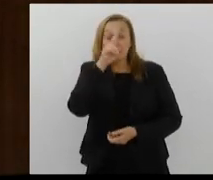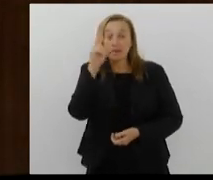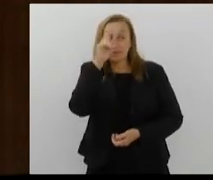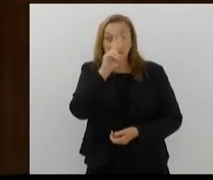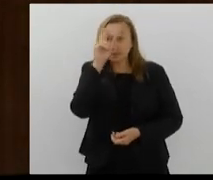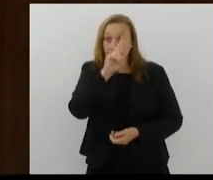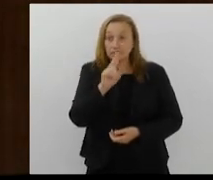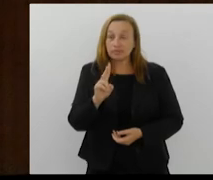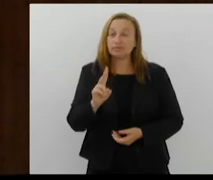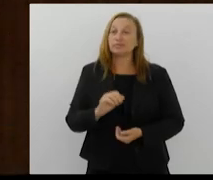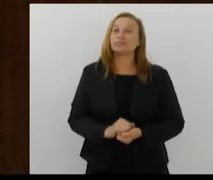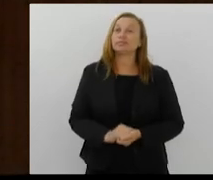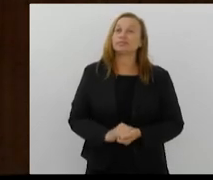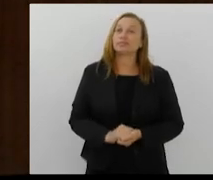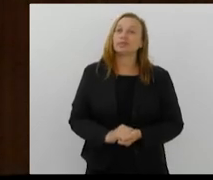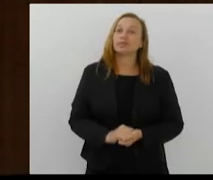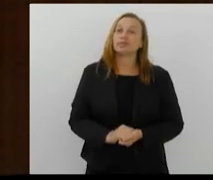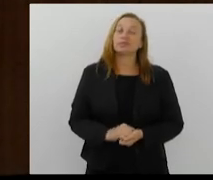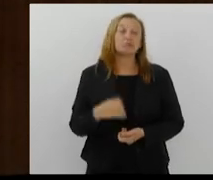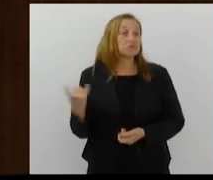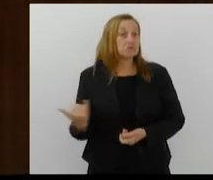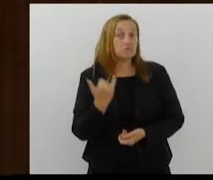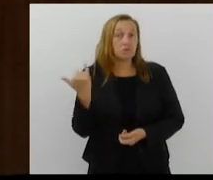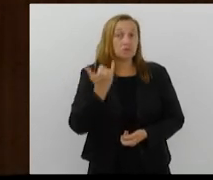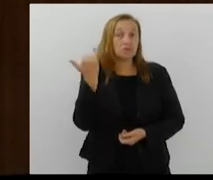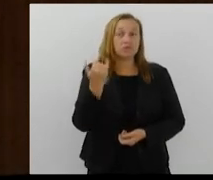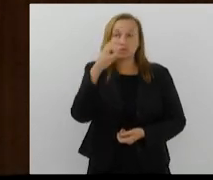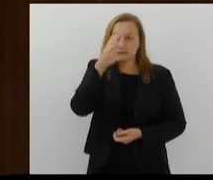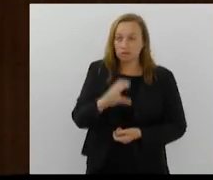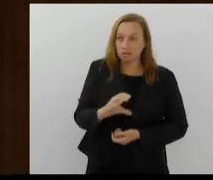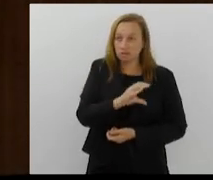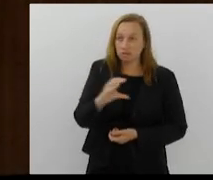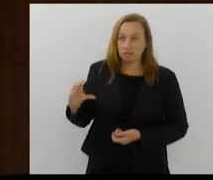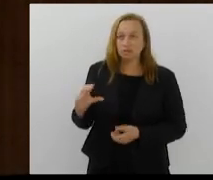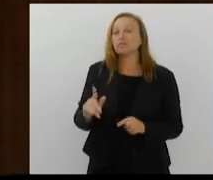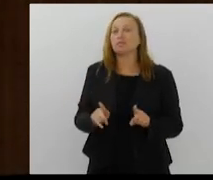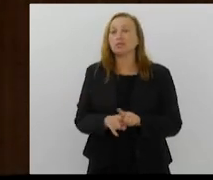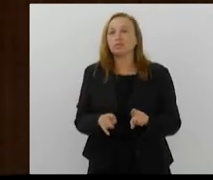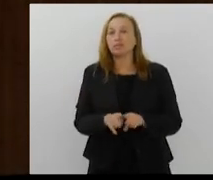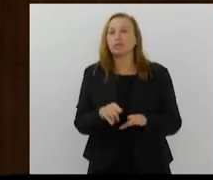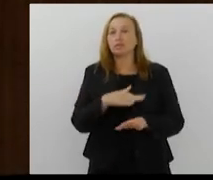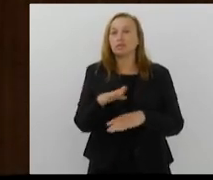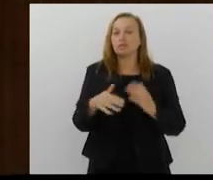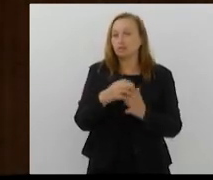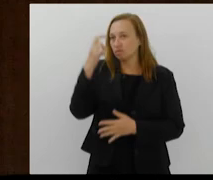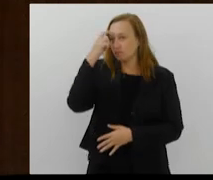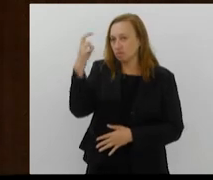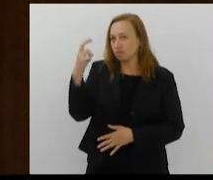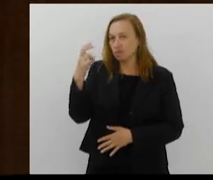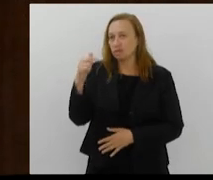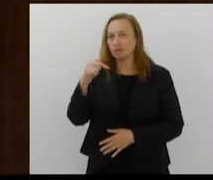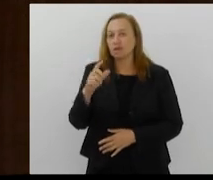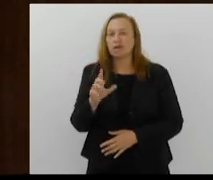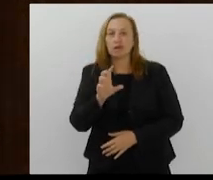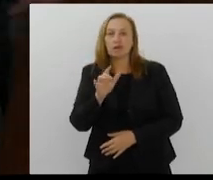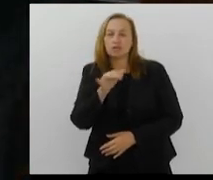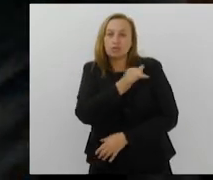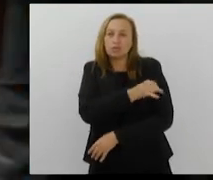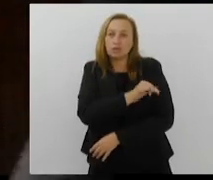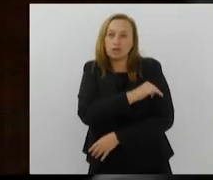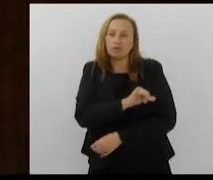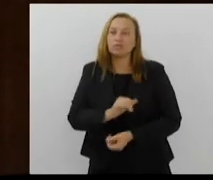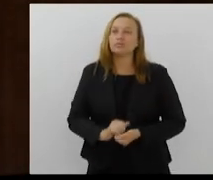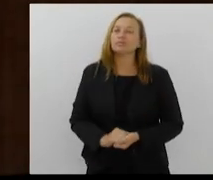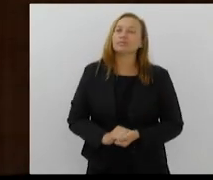é, sem dúvida nenhuma, uma figura tão importante para os católicos e para toda a nossa cultura aqui carioca, fluminense e